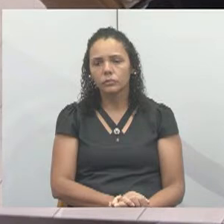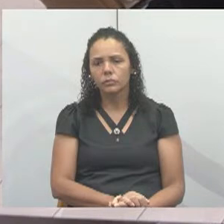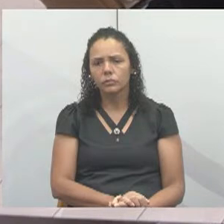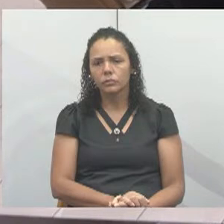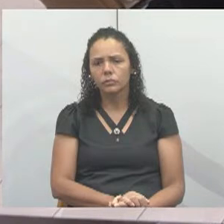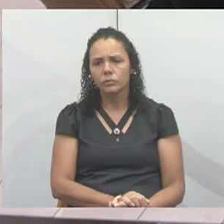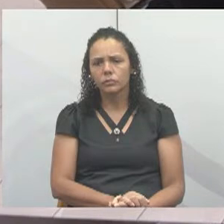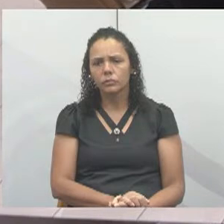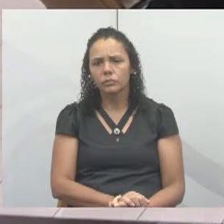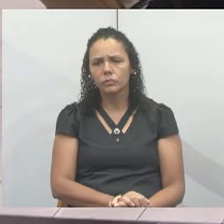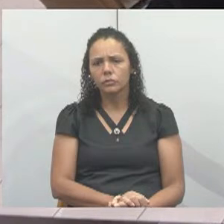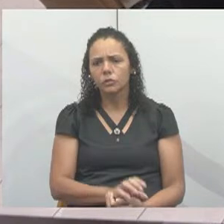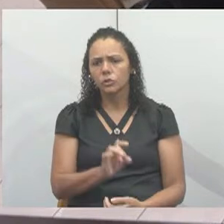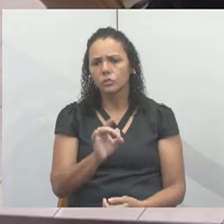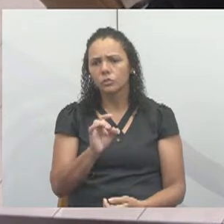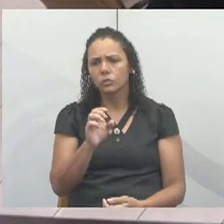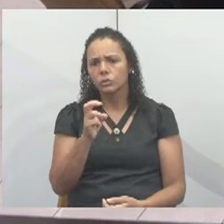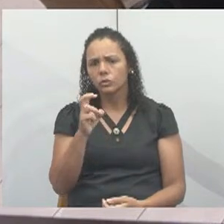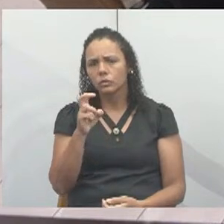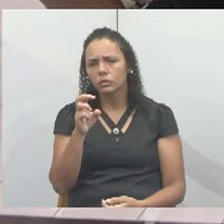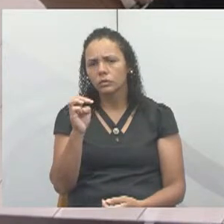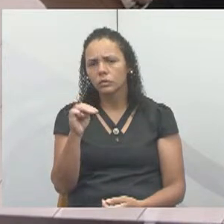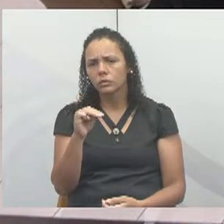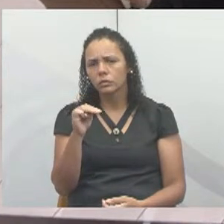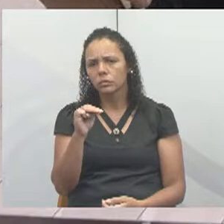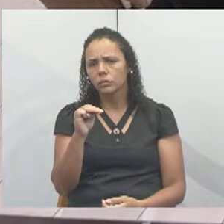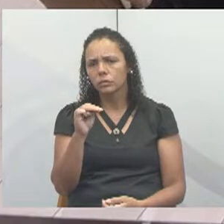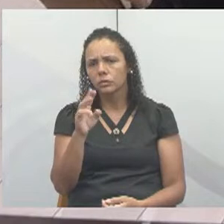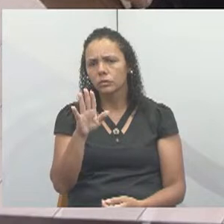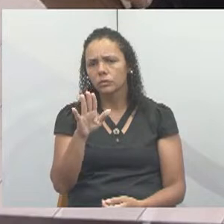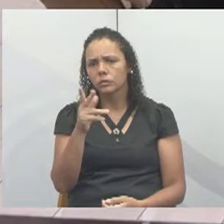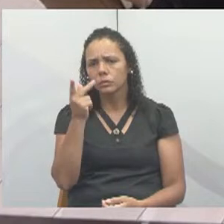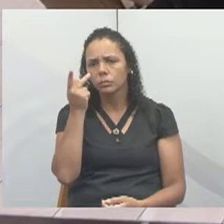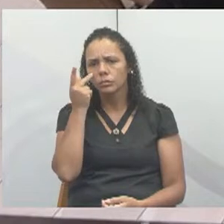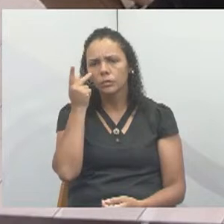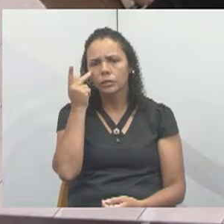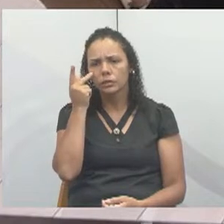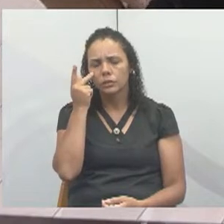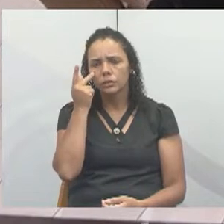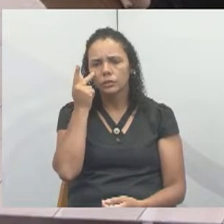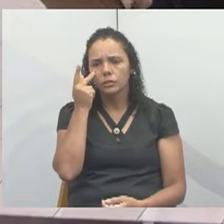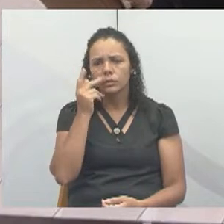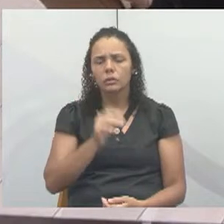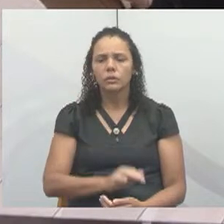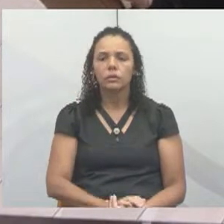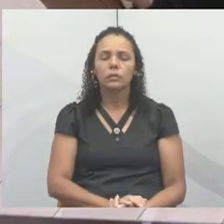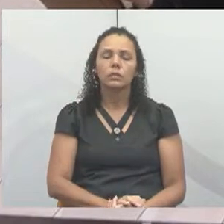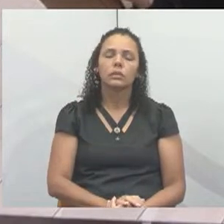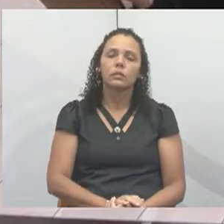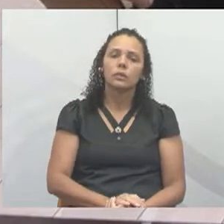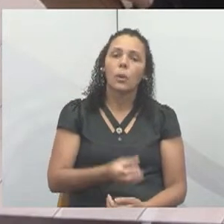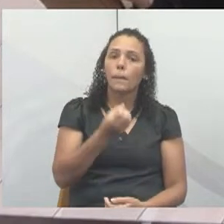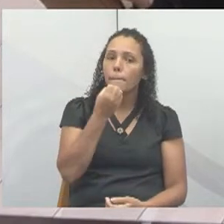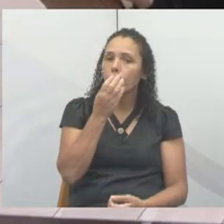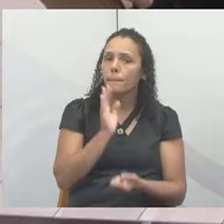Parece que agora é só 5 minutos. Vai falar? O Paulinho vai falar então. Celso, boa noite.